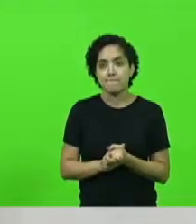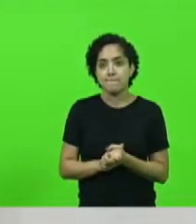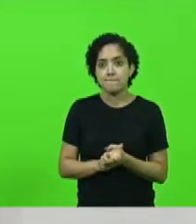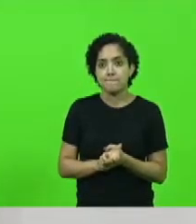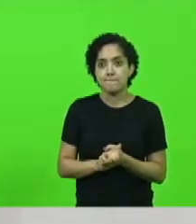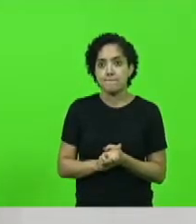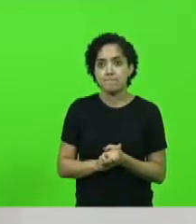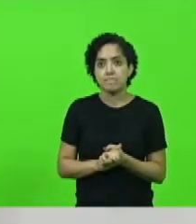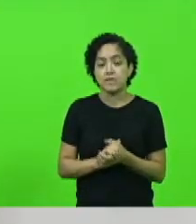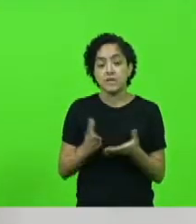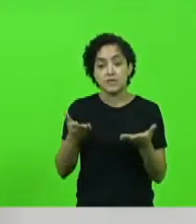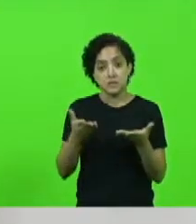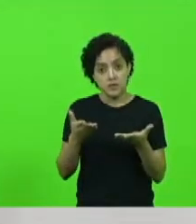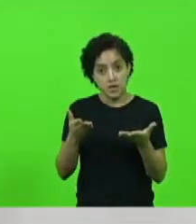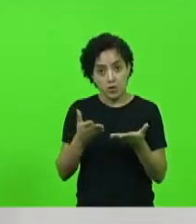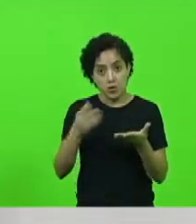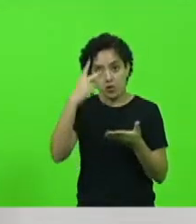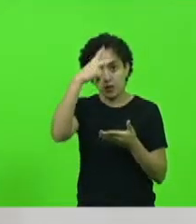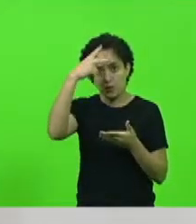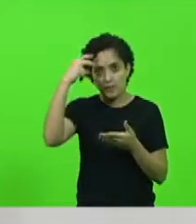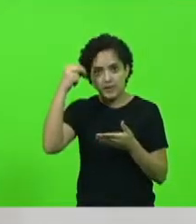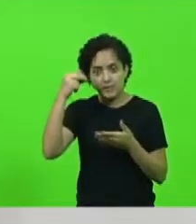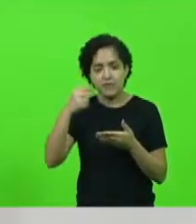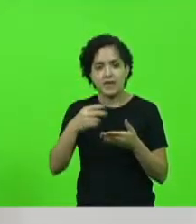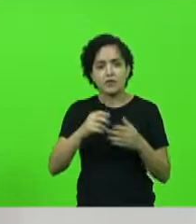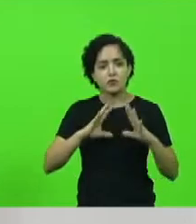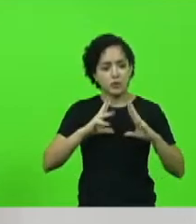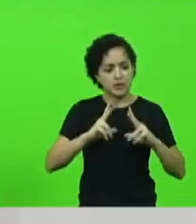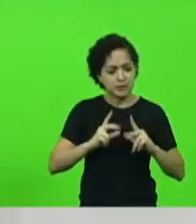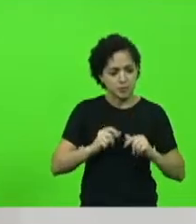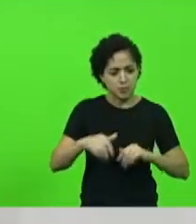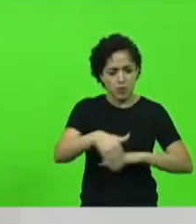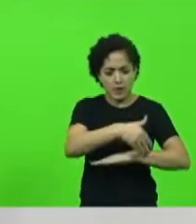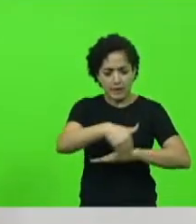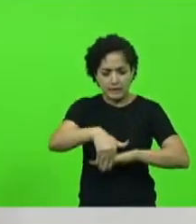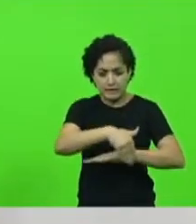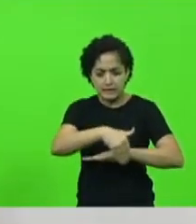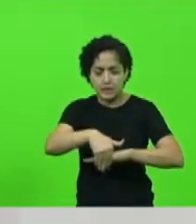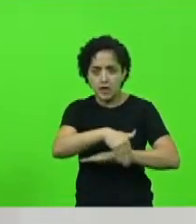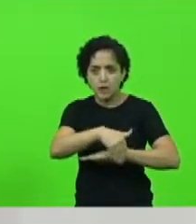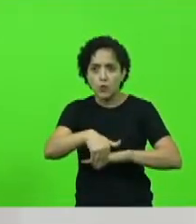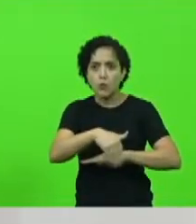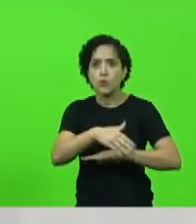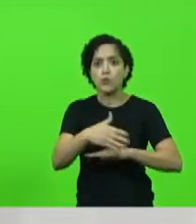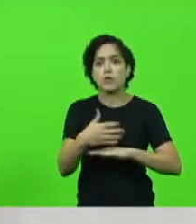Isso que agora o prefeito lá roçou aquele mato na frente da praça ali, que até uma onça podia atacar alguém ali dentro ali.